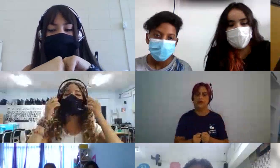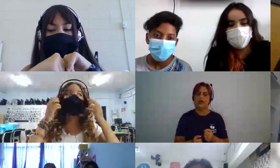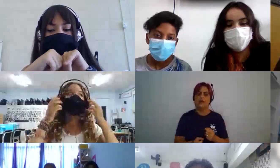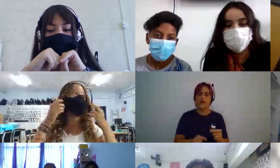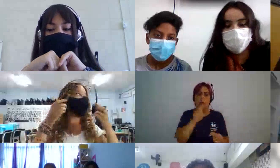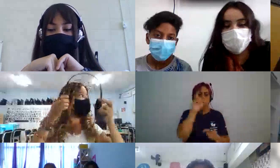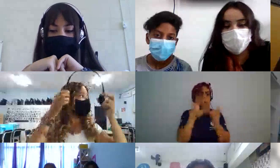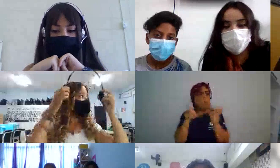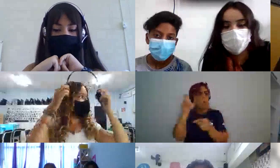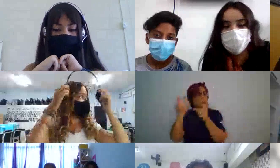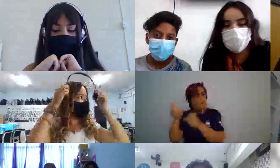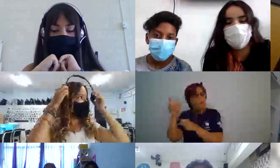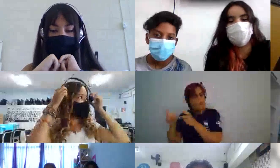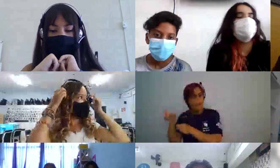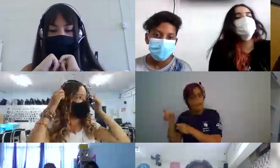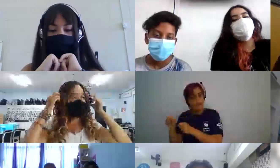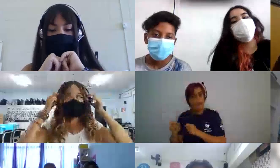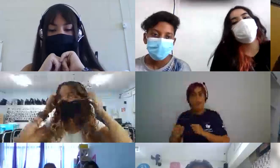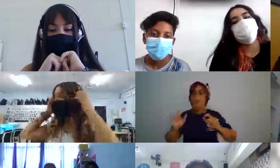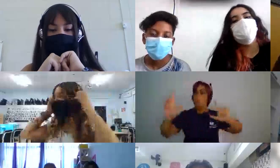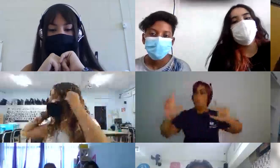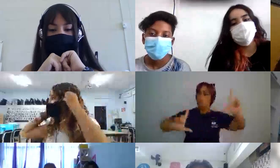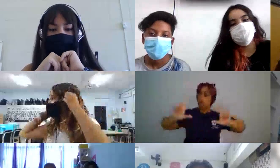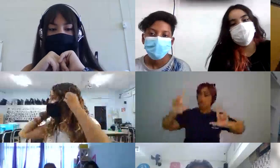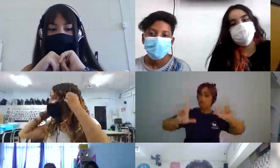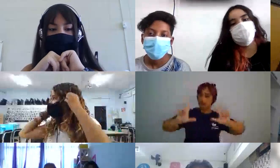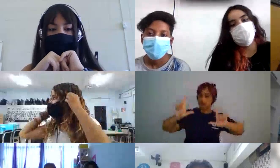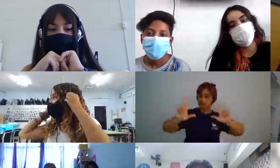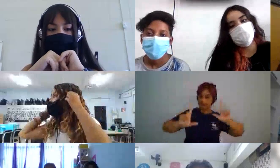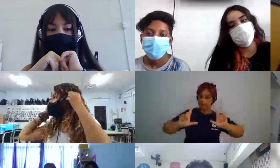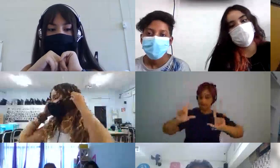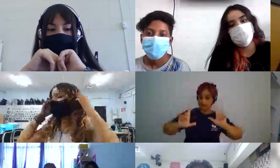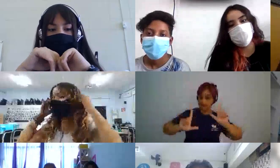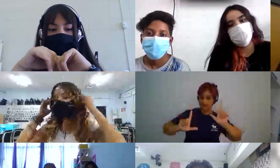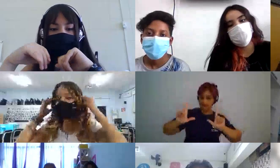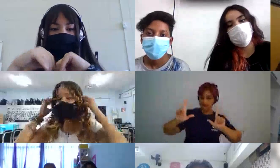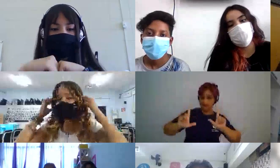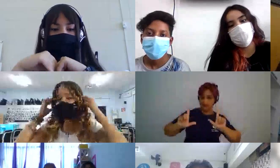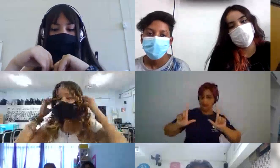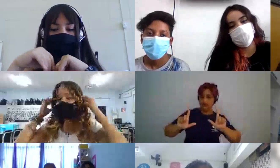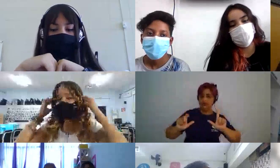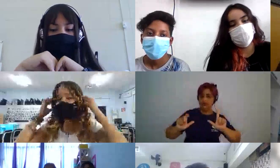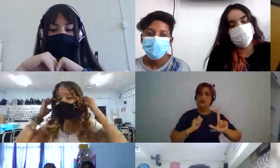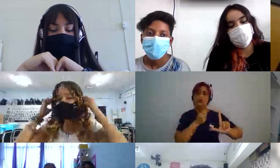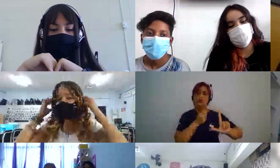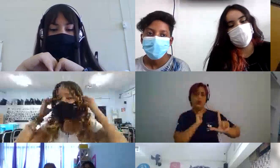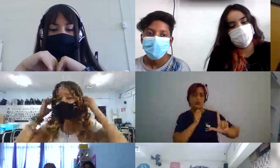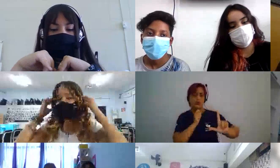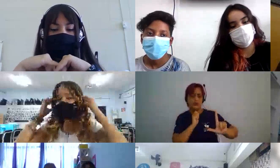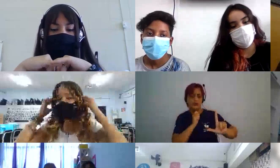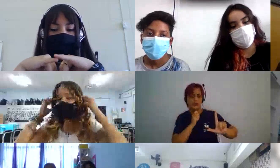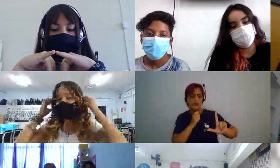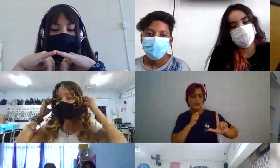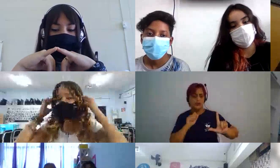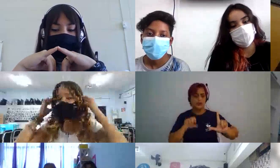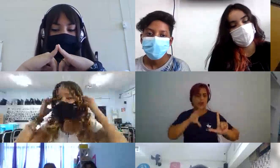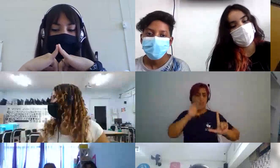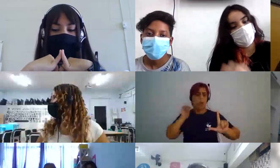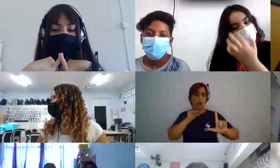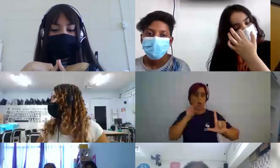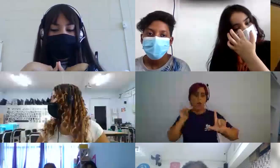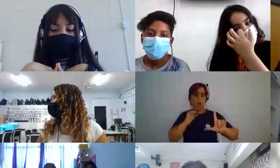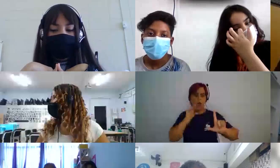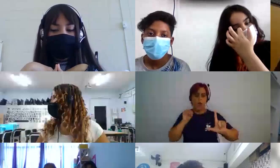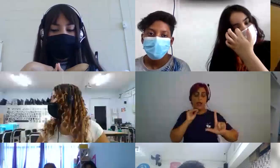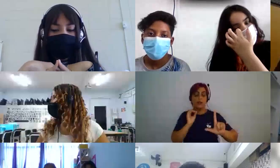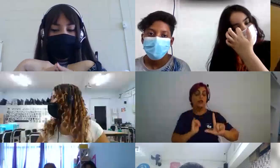pessoas, personalidades, vieram na televisão e fizeram depoimentos e fizeram entrevistas dizendo